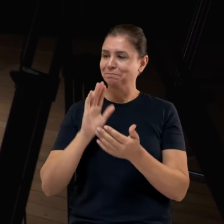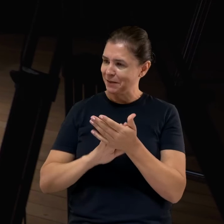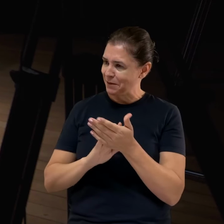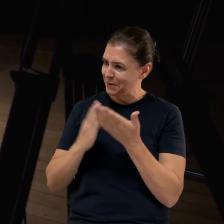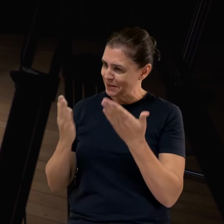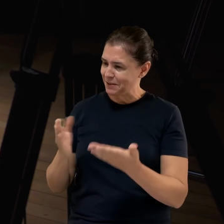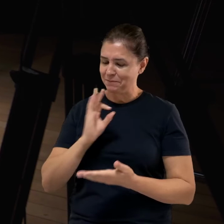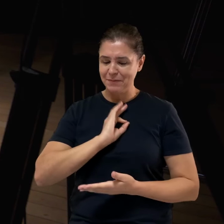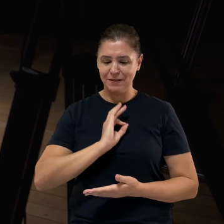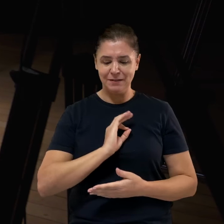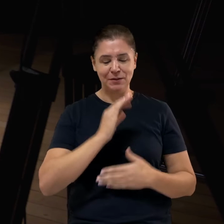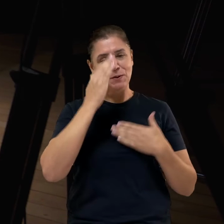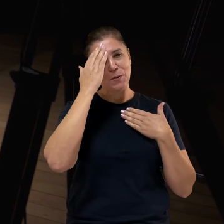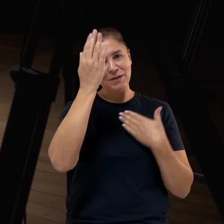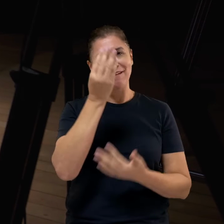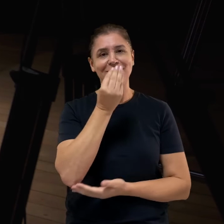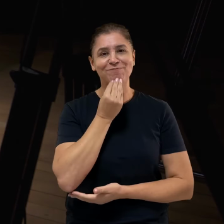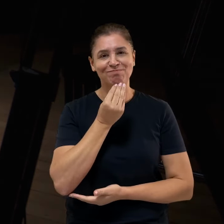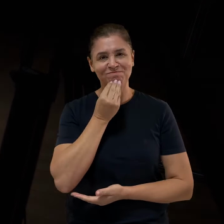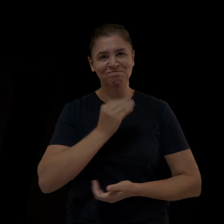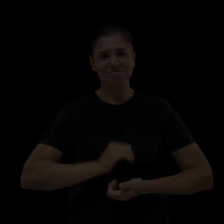Parabéns, Padre. Obrigado pela oportunidade. . . . . .